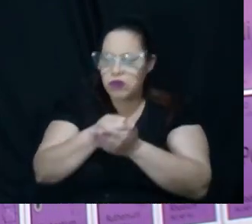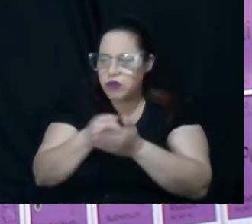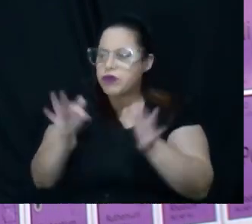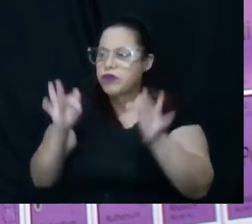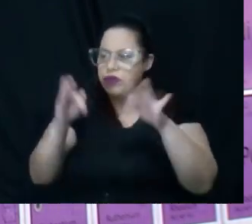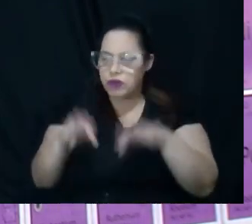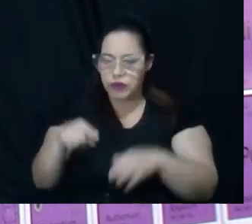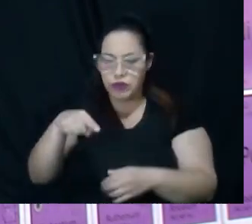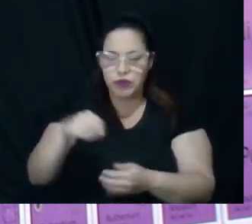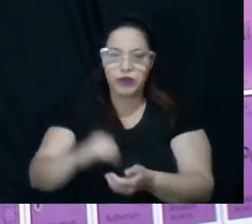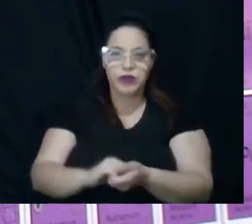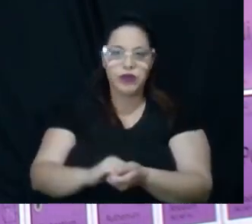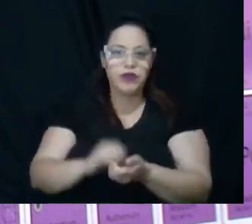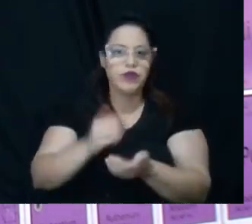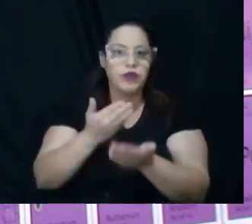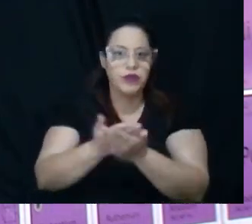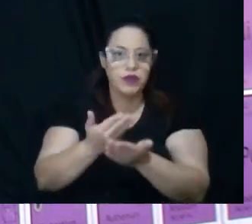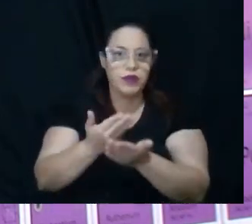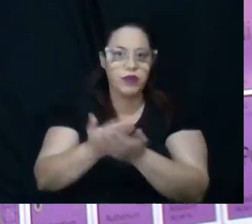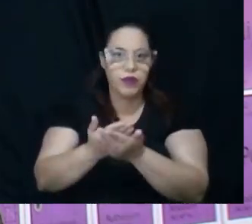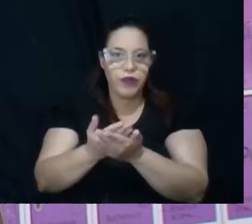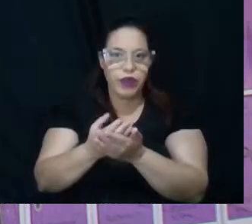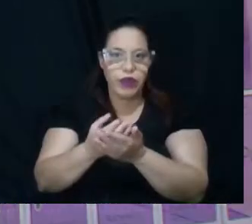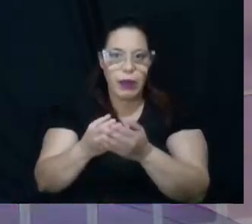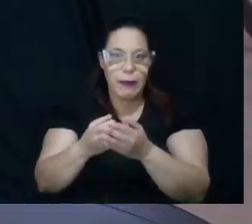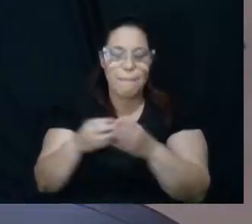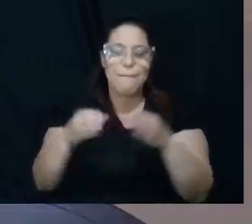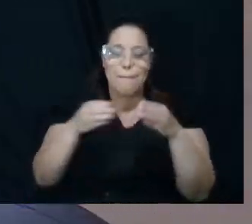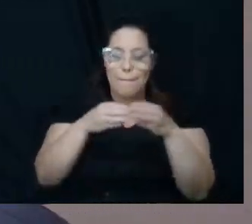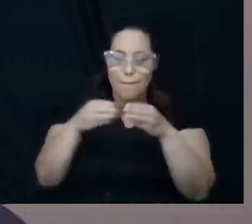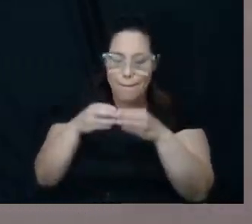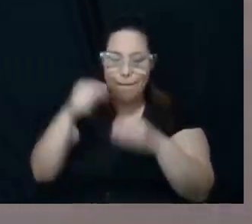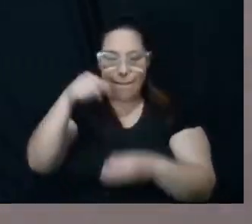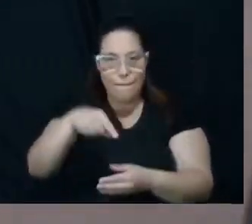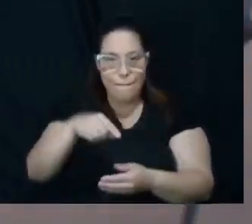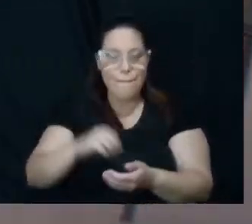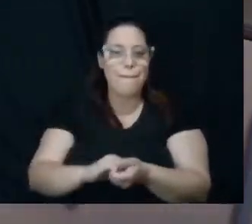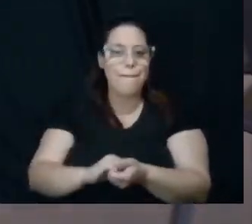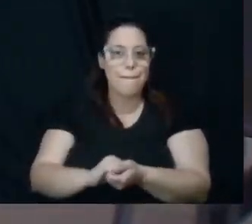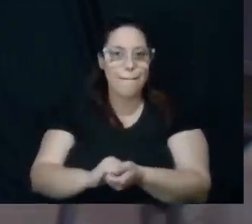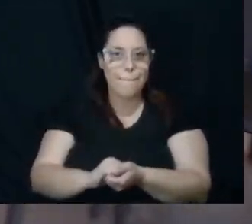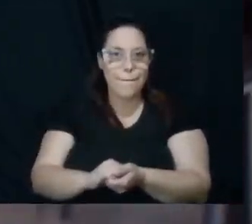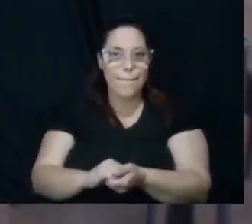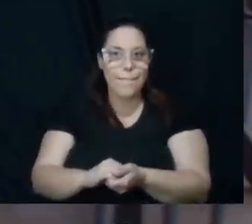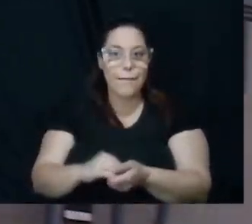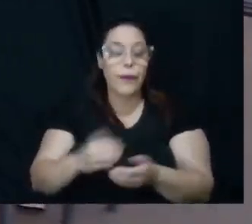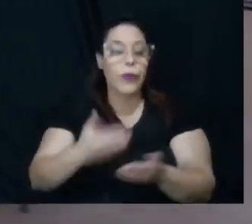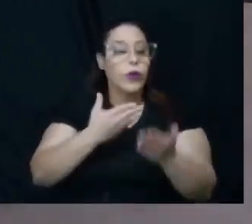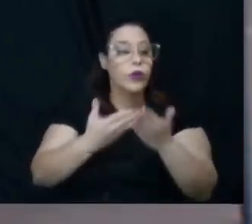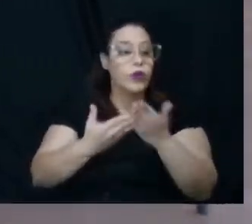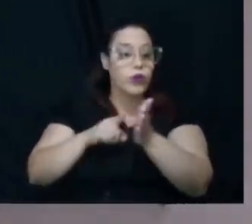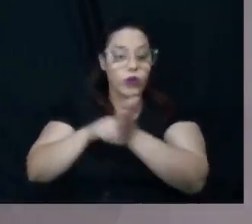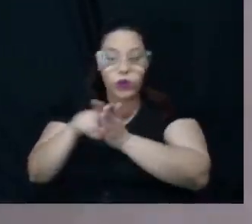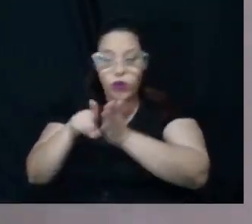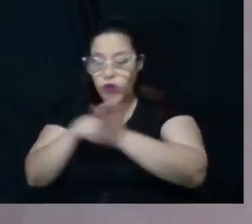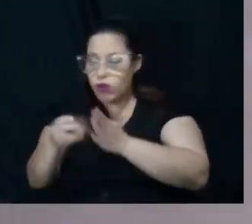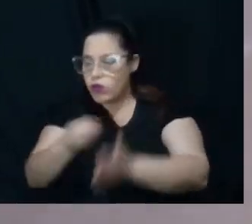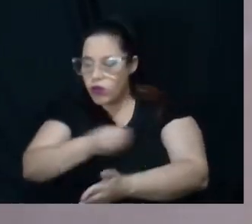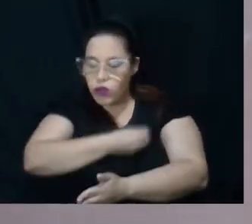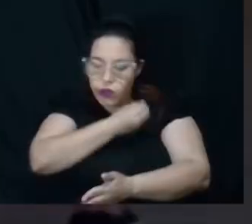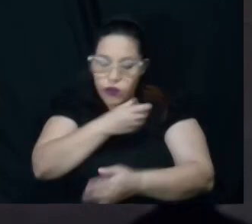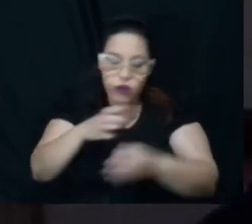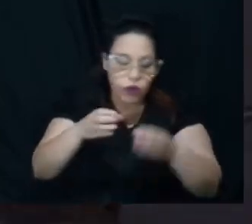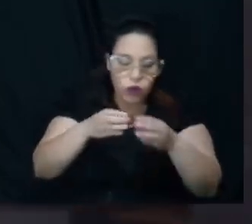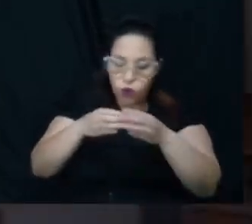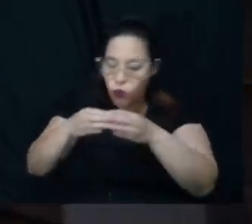final aqui e tem aulas de tópicos avançados aqui menino vão ficar convivendo com os pesquisadores